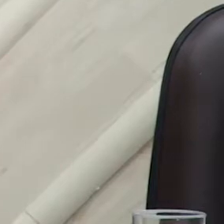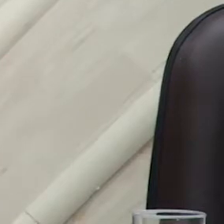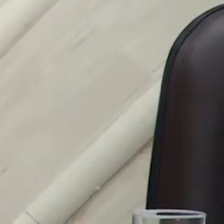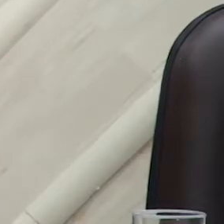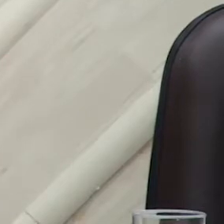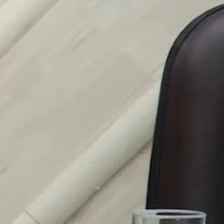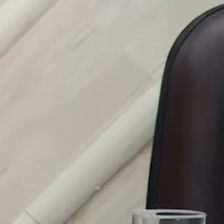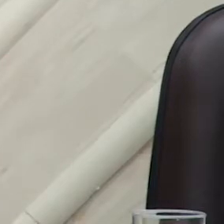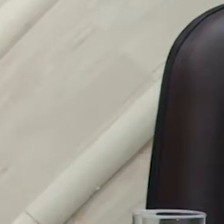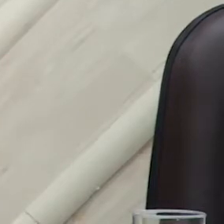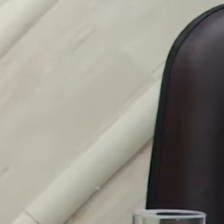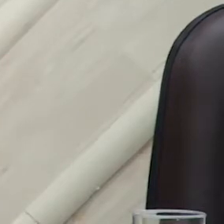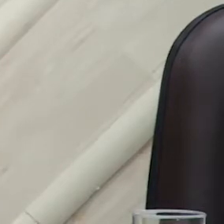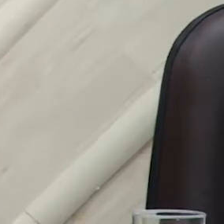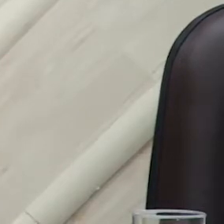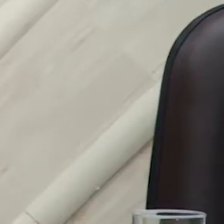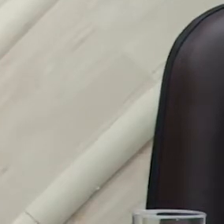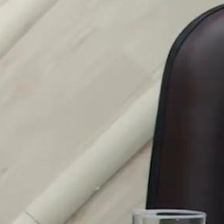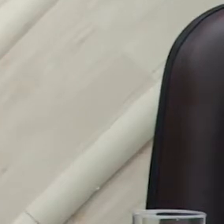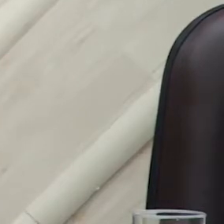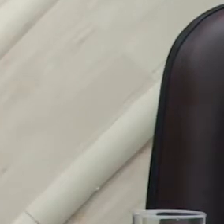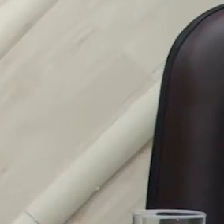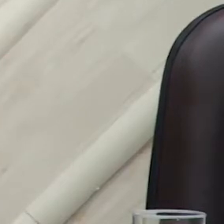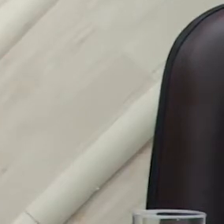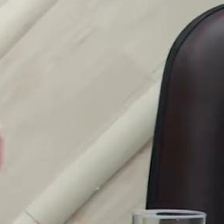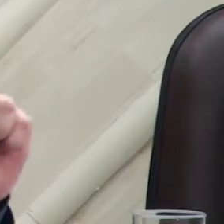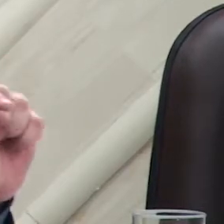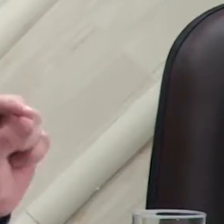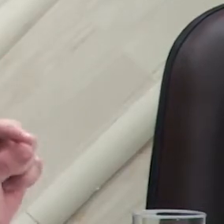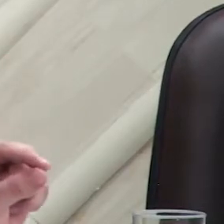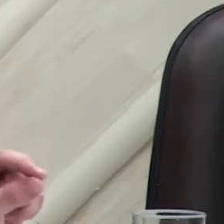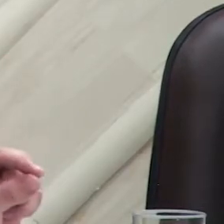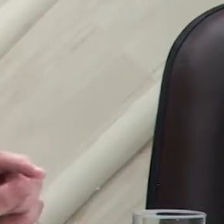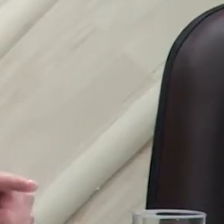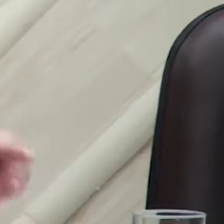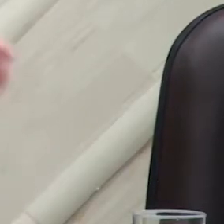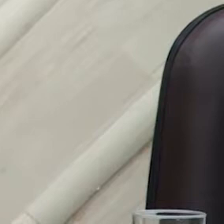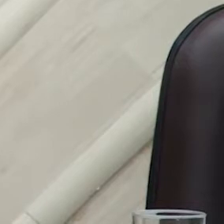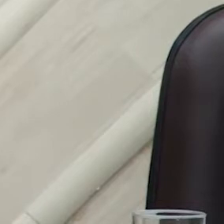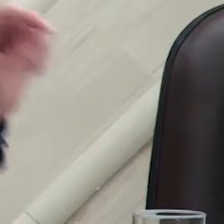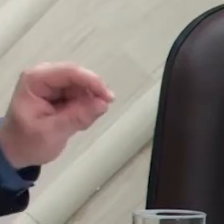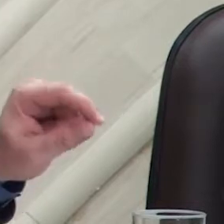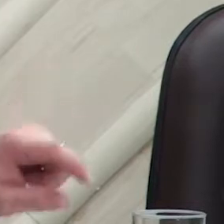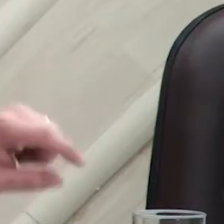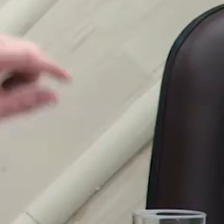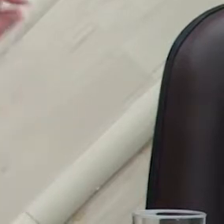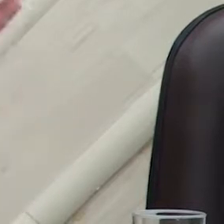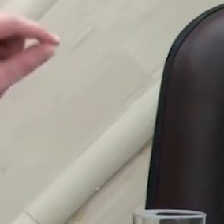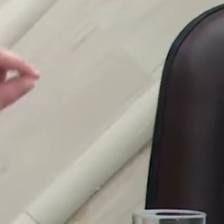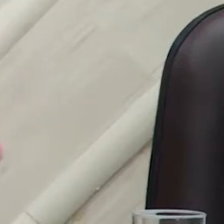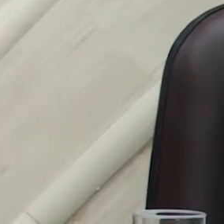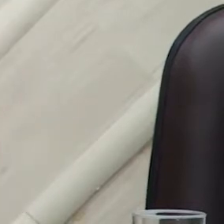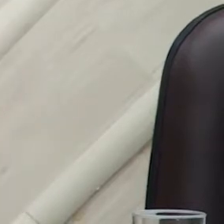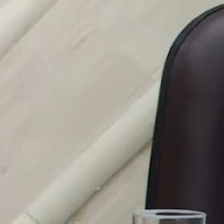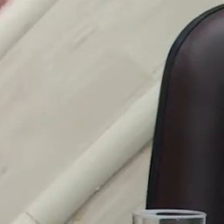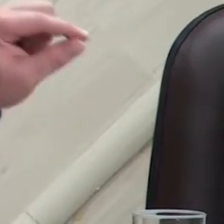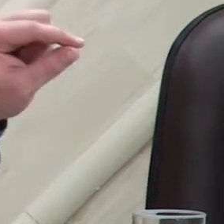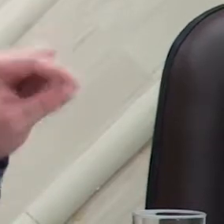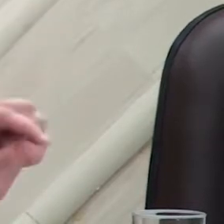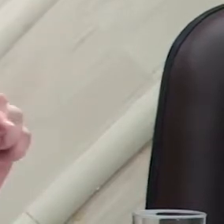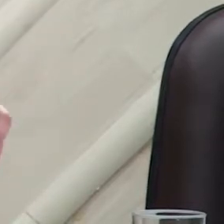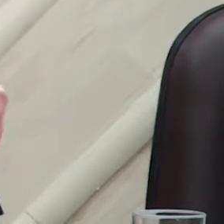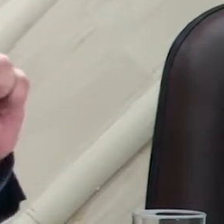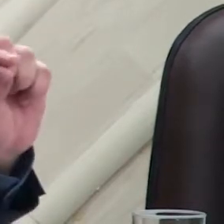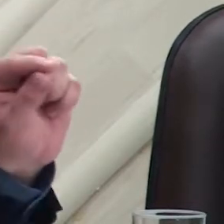todos nós, para todas as nossas cidades, no mercado que é muito mais bem servido, porque quem está em Forquilhinha, quem está no Meleiro, quem está em Jacinto